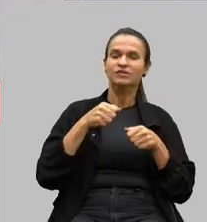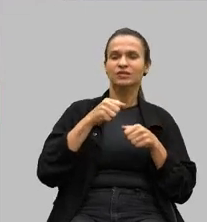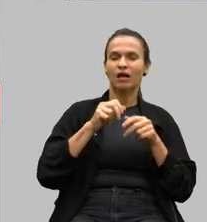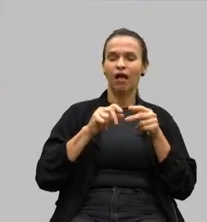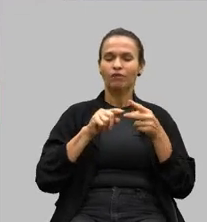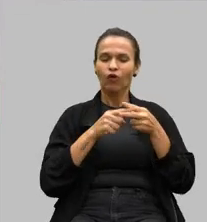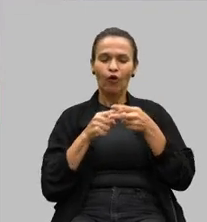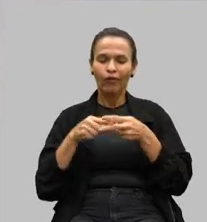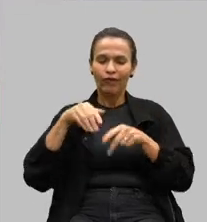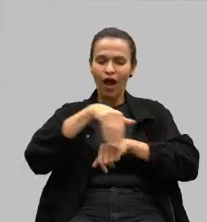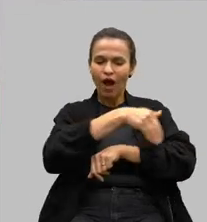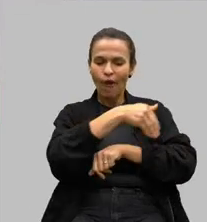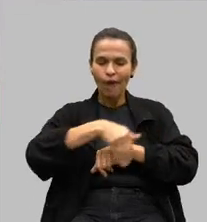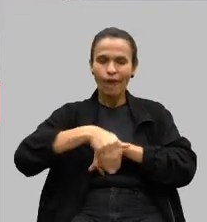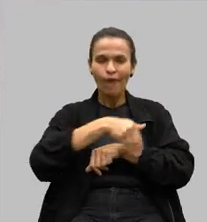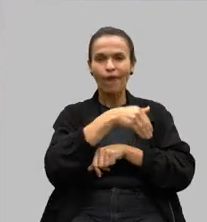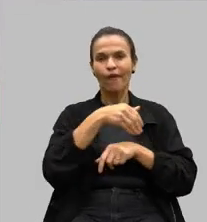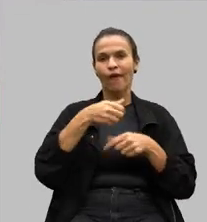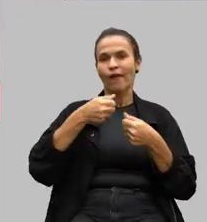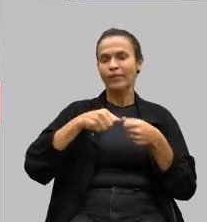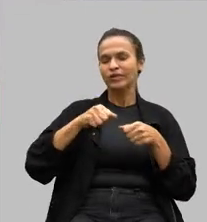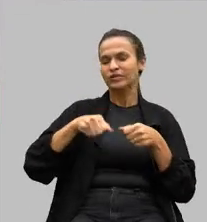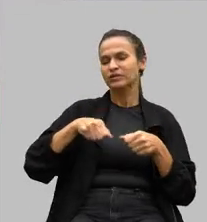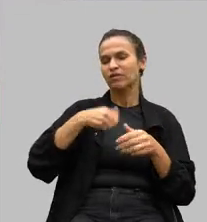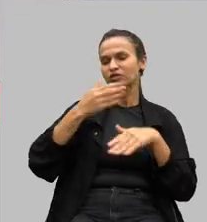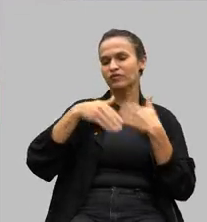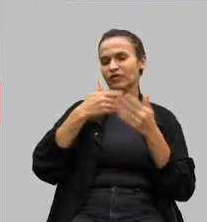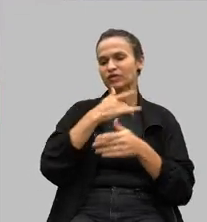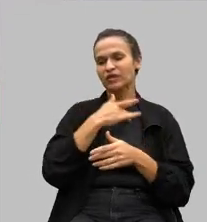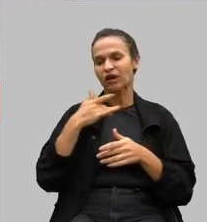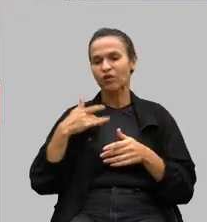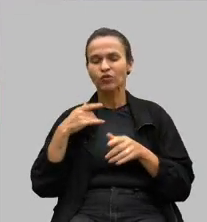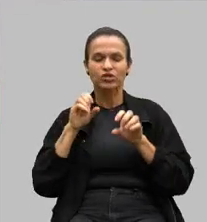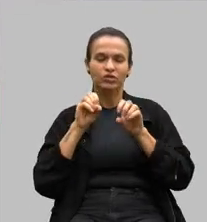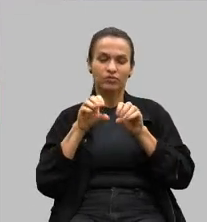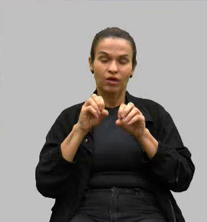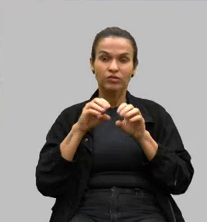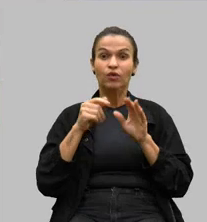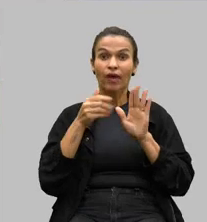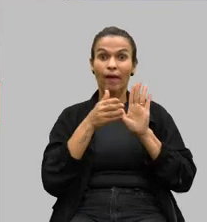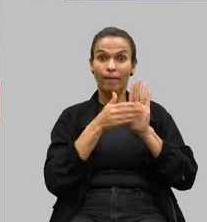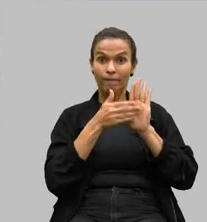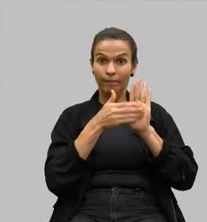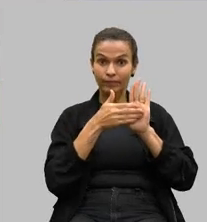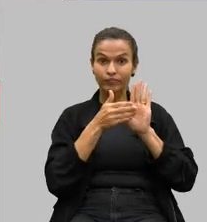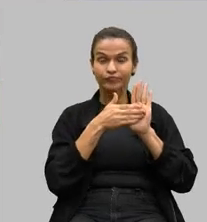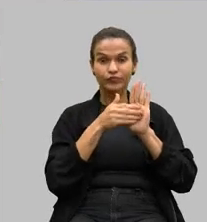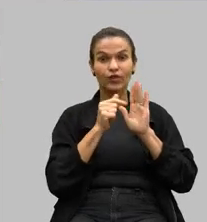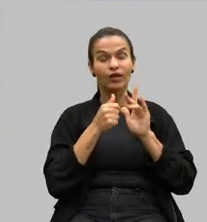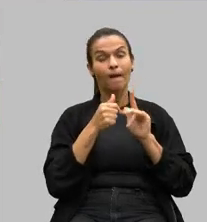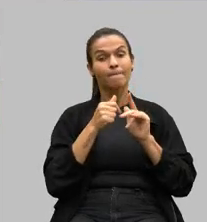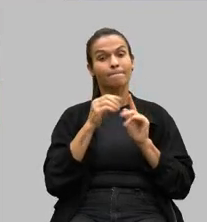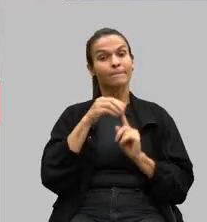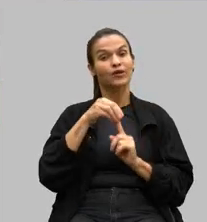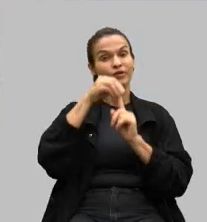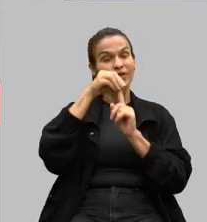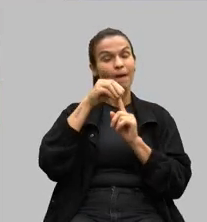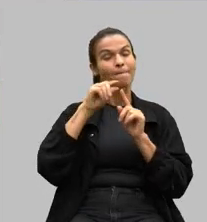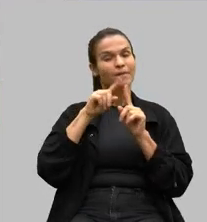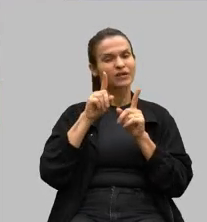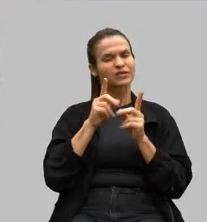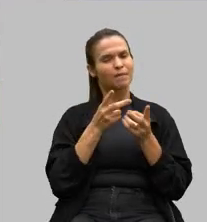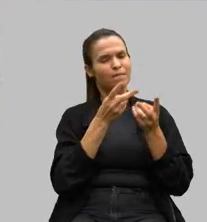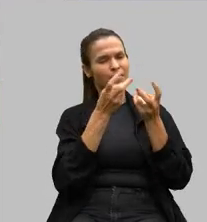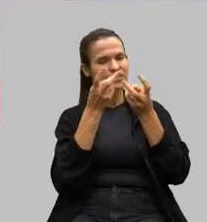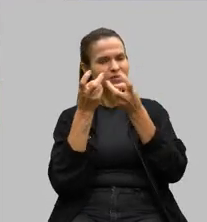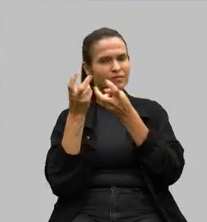nós precisamos eh desenvolver a saúde educação que são pautas que são ainda prioridade mas a gente já tem visto